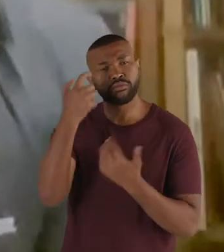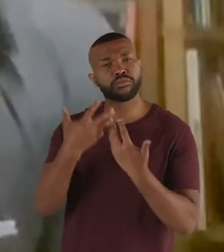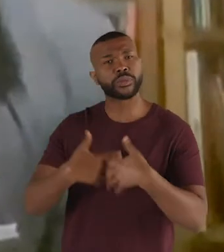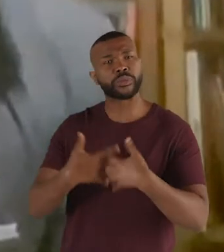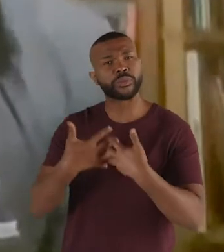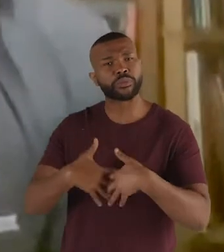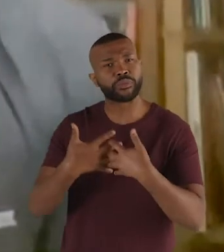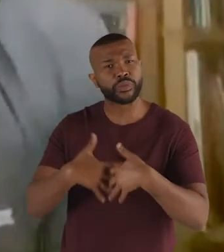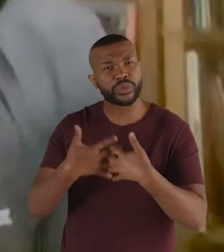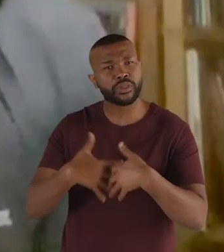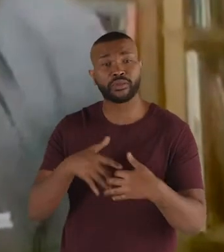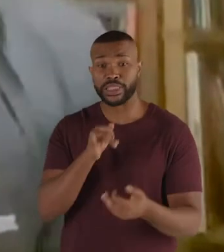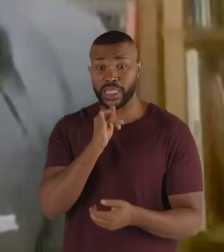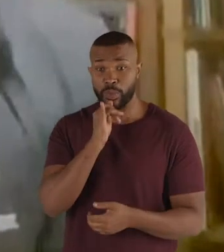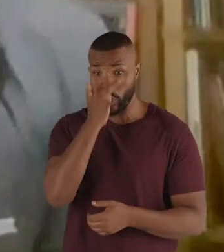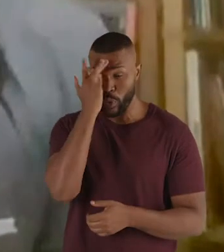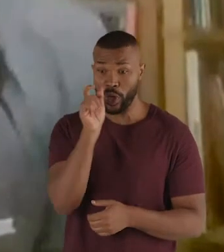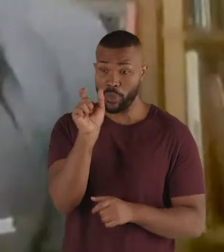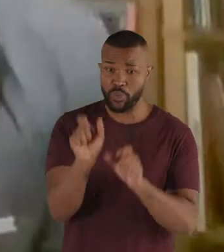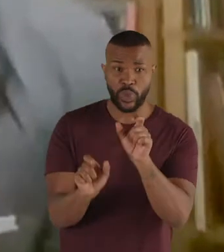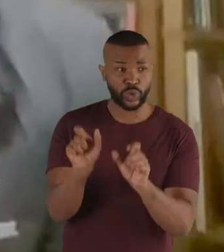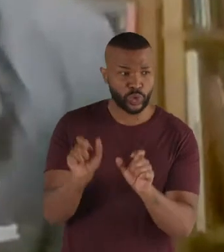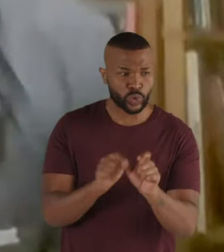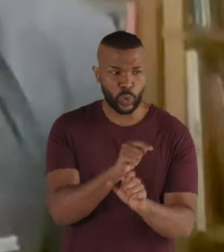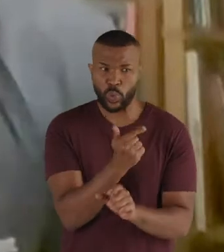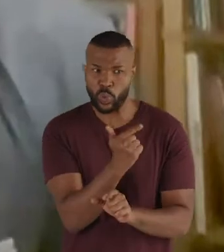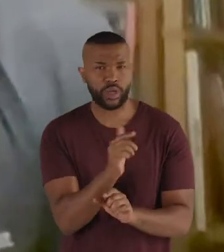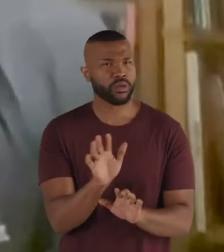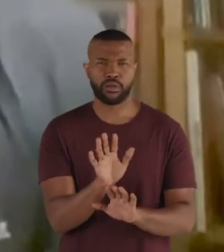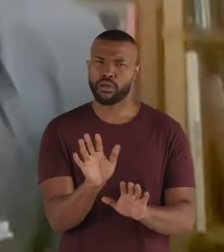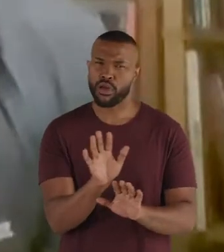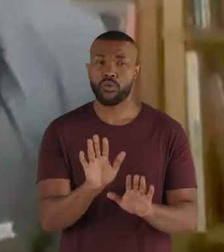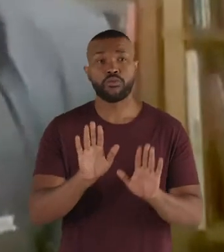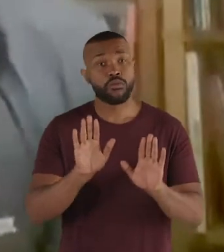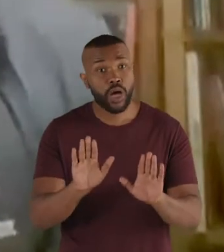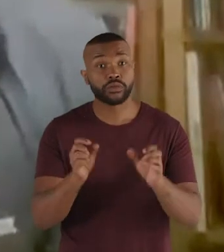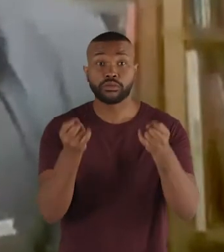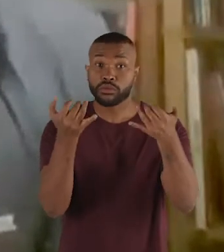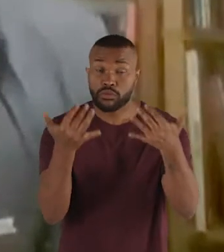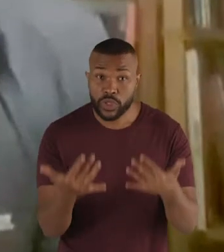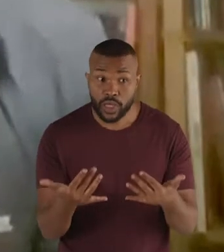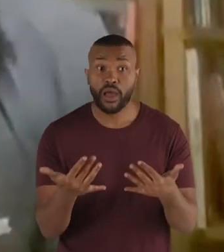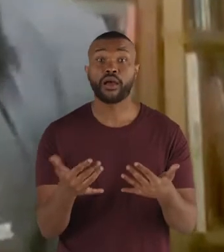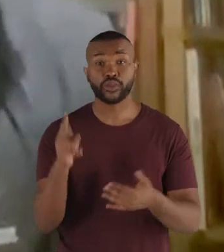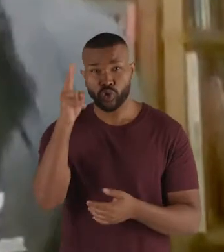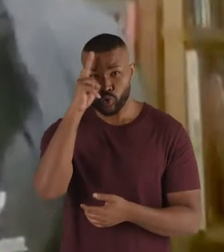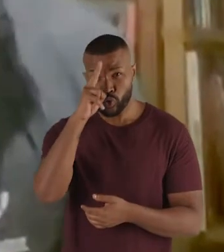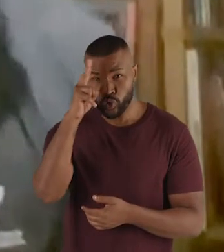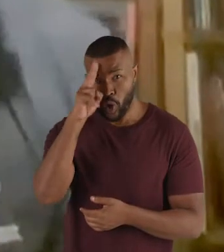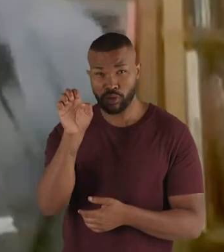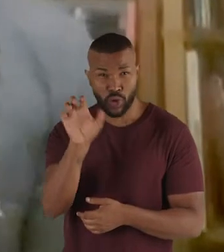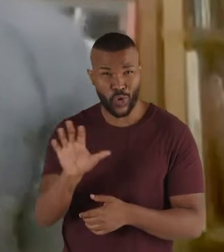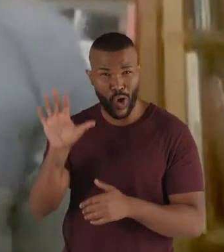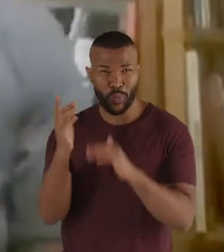hoje. Não é dizer que não, essas pessoas não existem, não é importante, não é isso. Mas é dizer que, além dessa